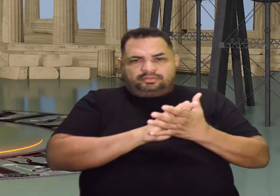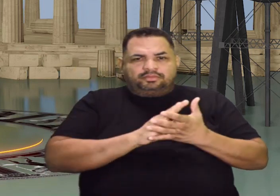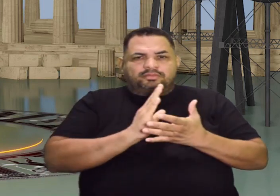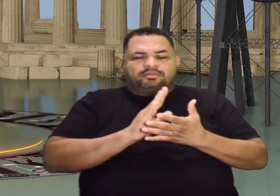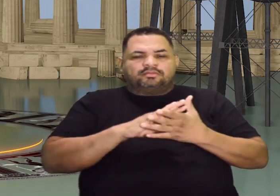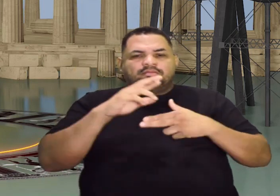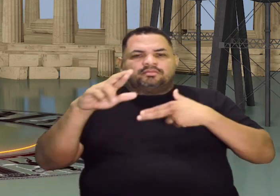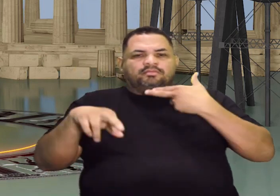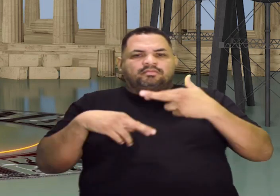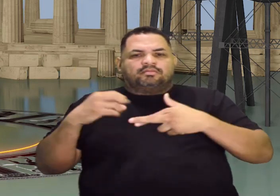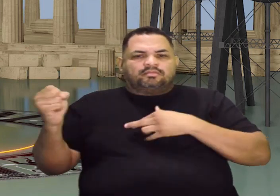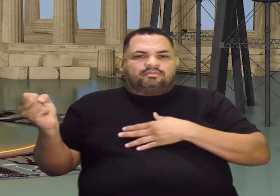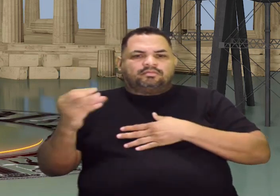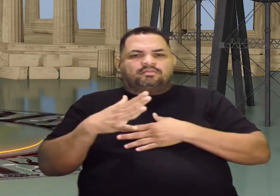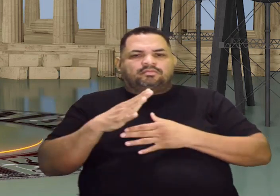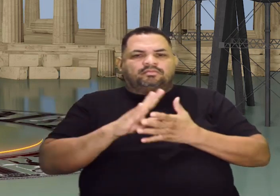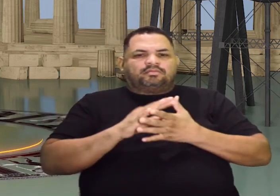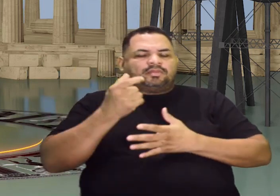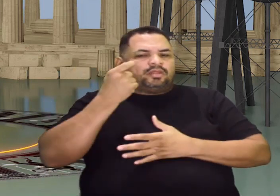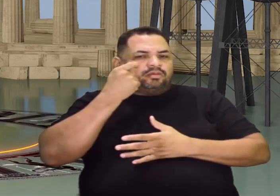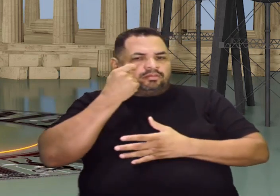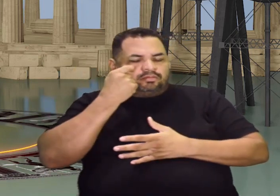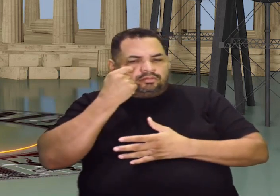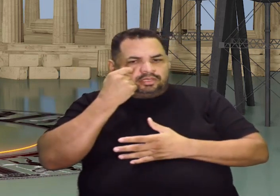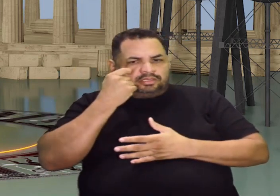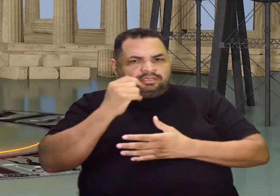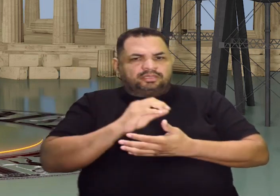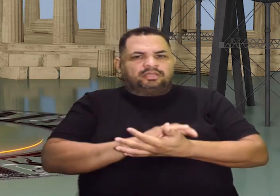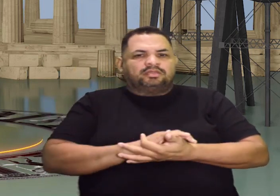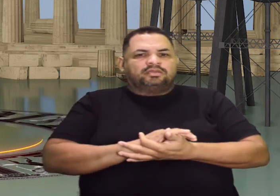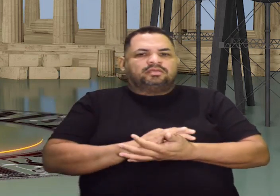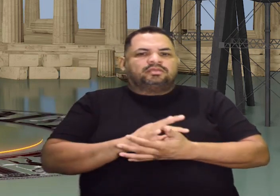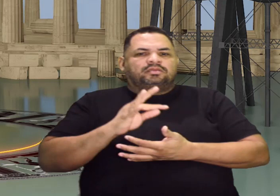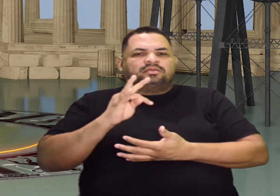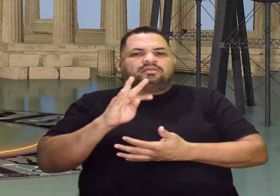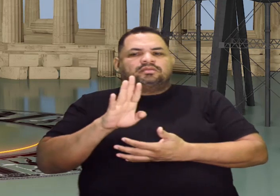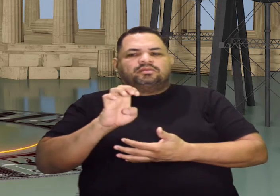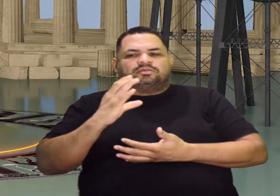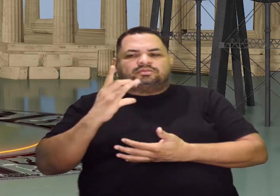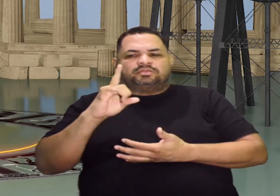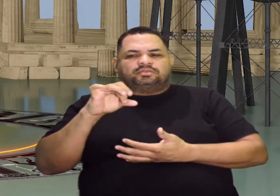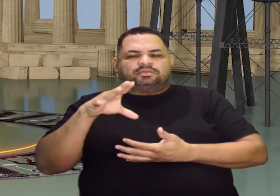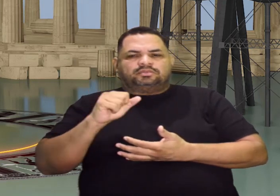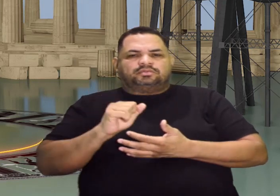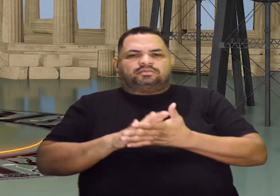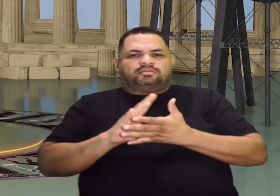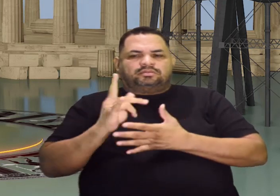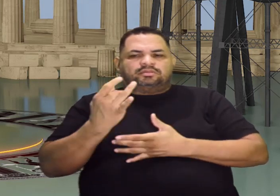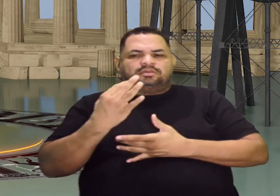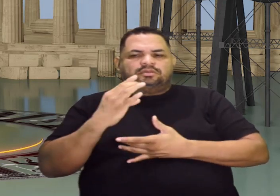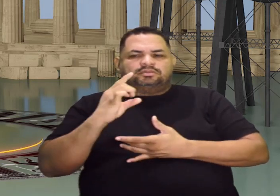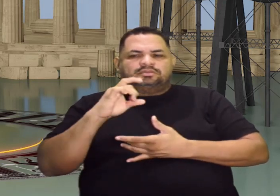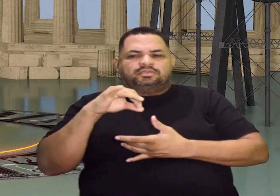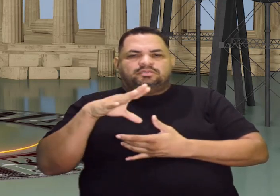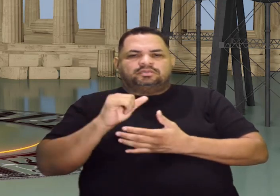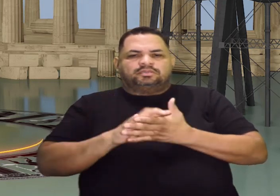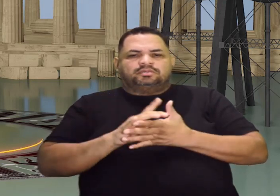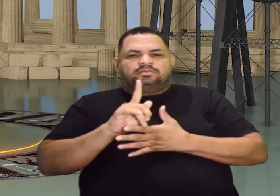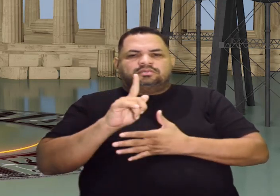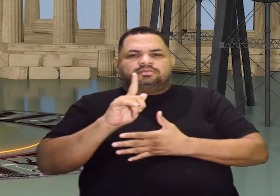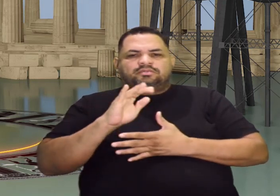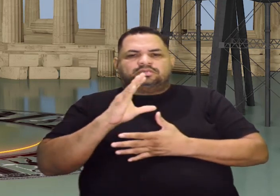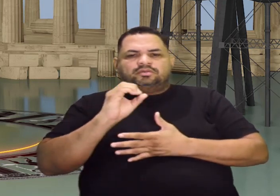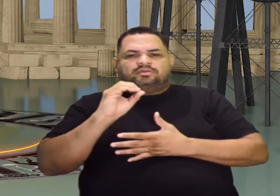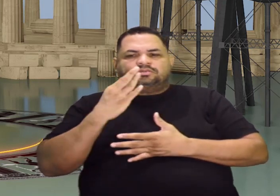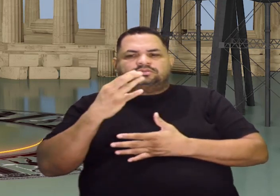aí renascimento, humanismo, que mais? Teocentrismo, heliocentrismo,